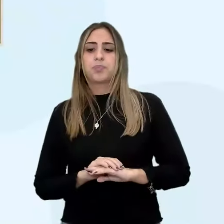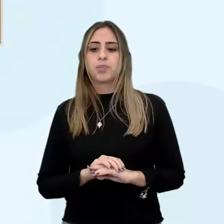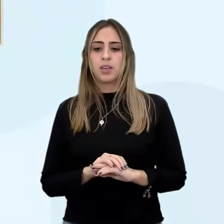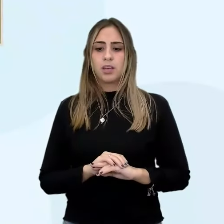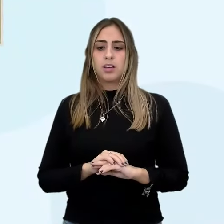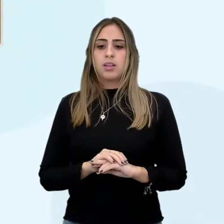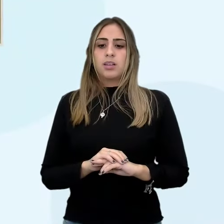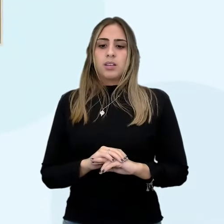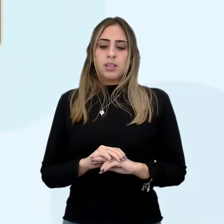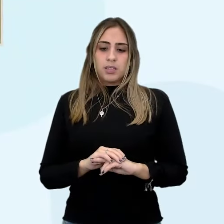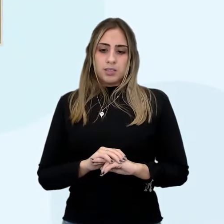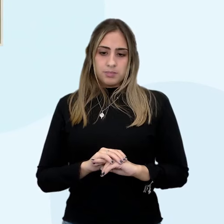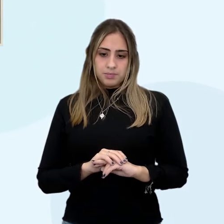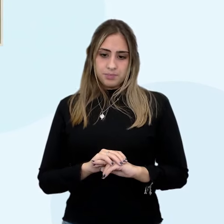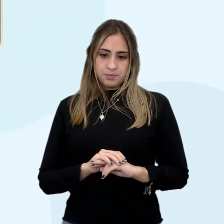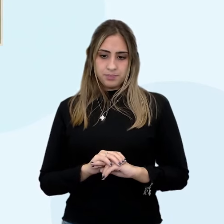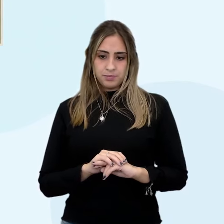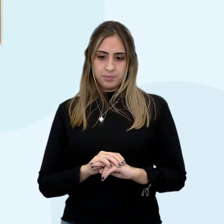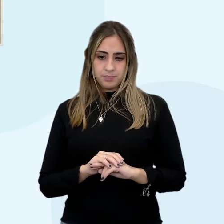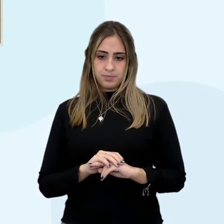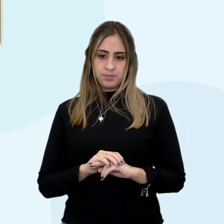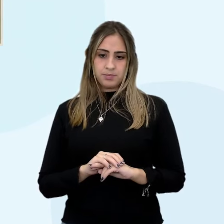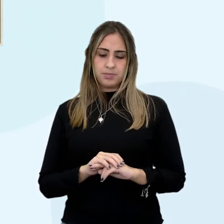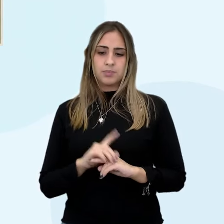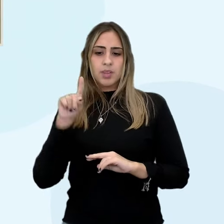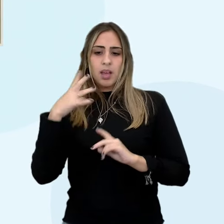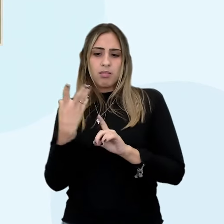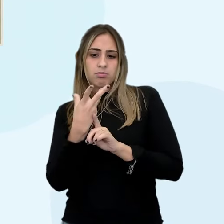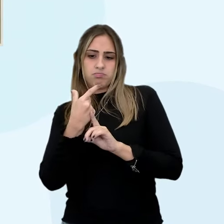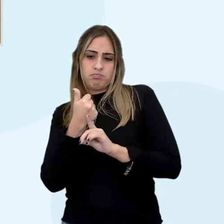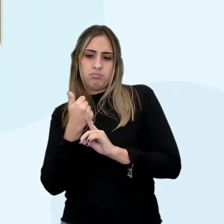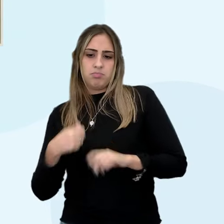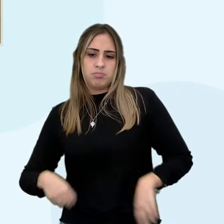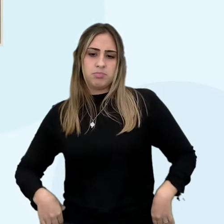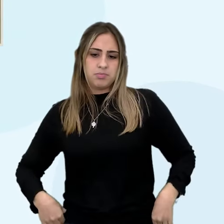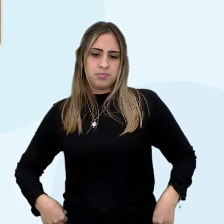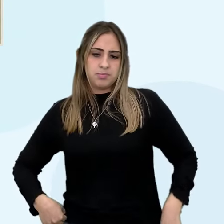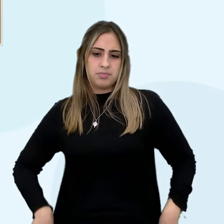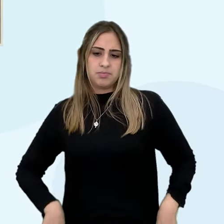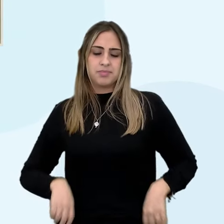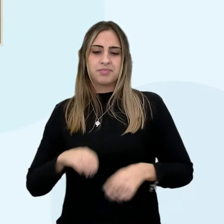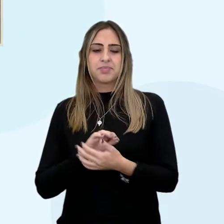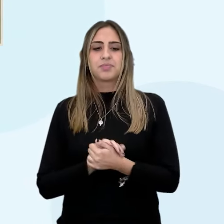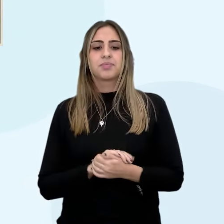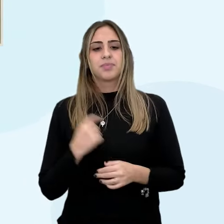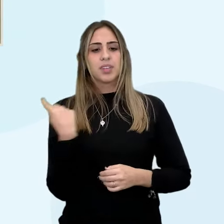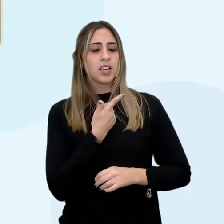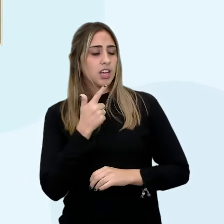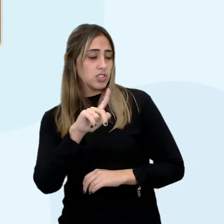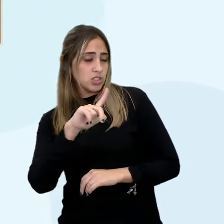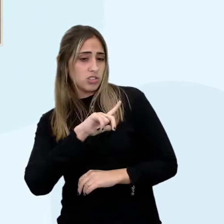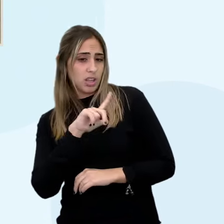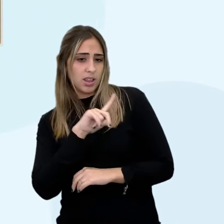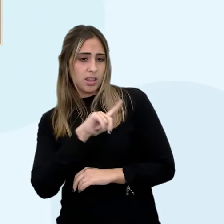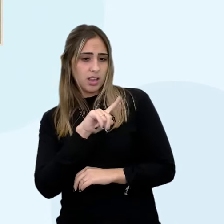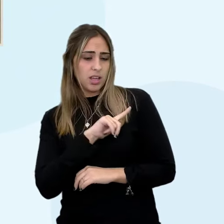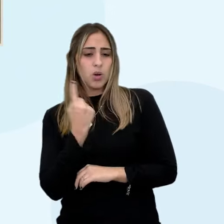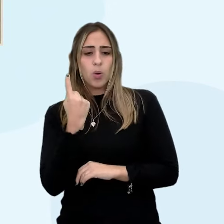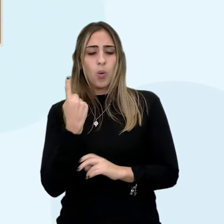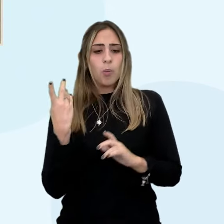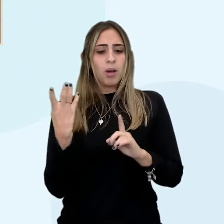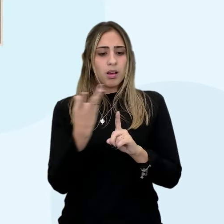tela e olha só que abstratos se abstratas se você tirar a tinta do slide e a gente tem uma